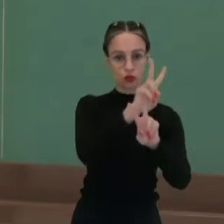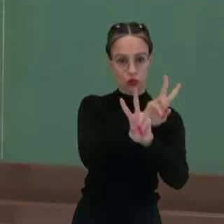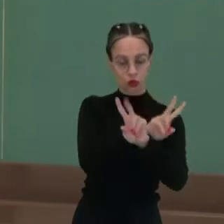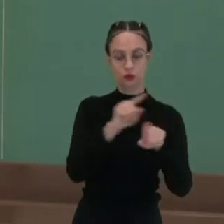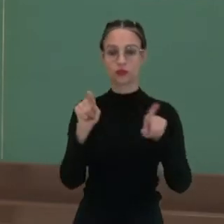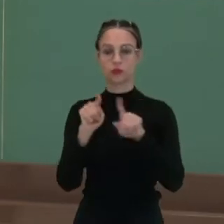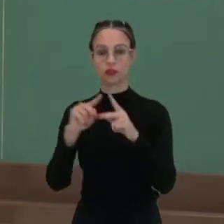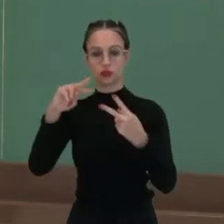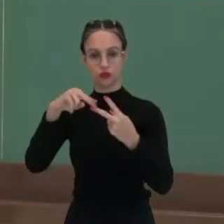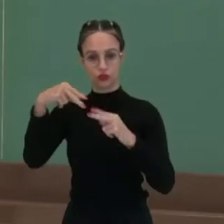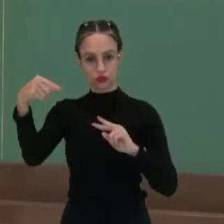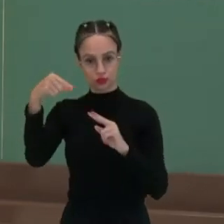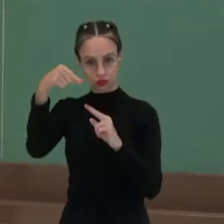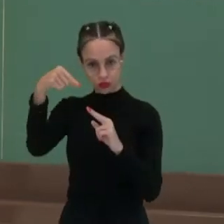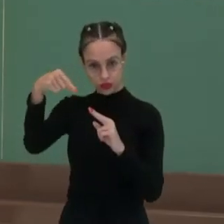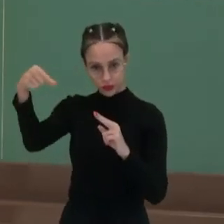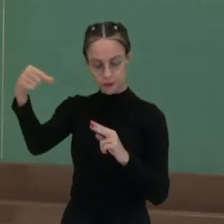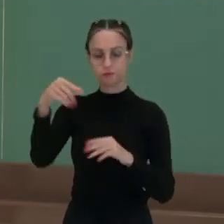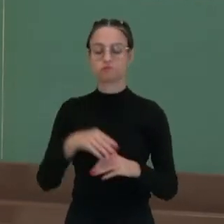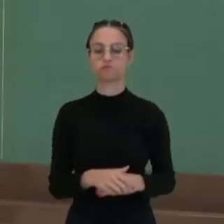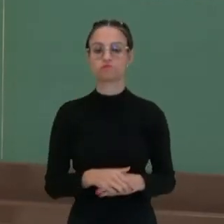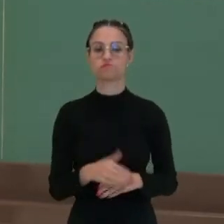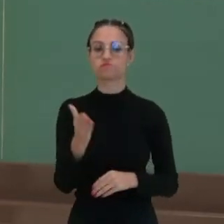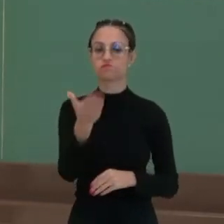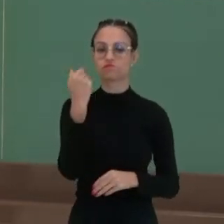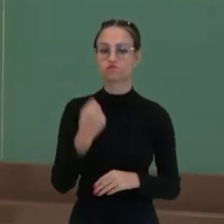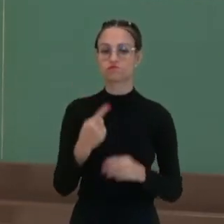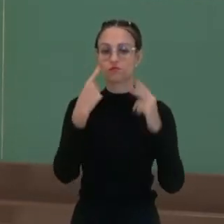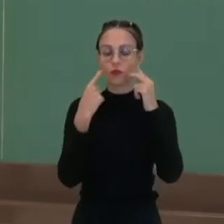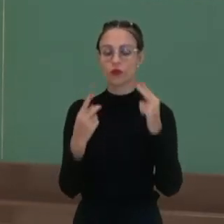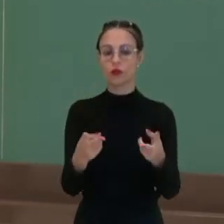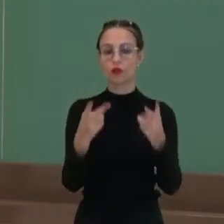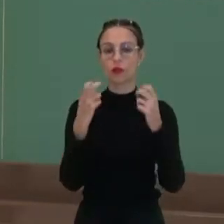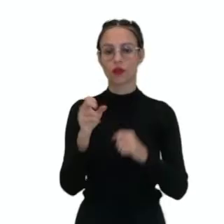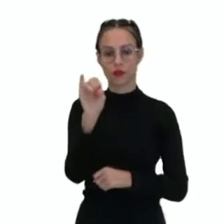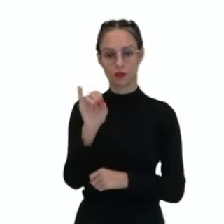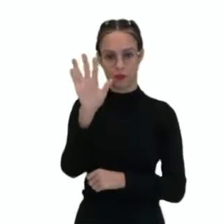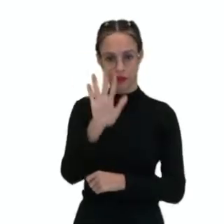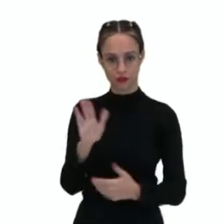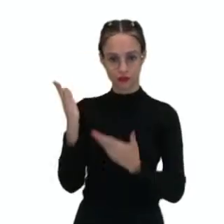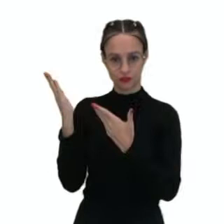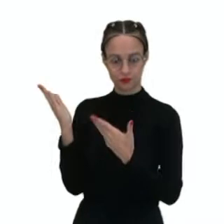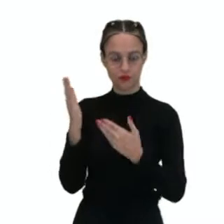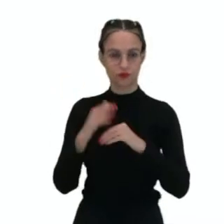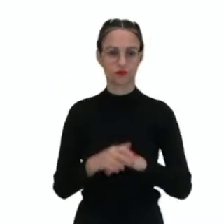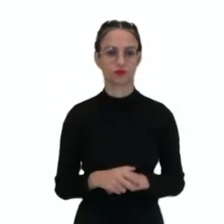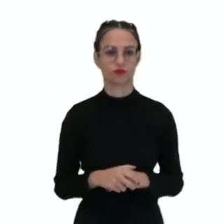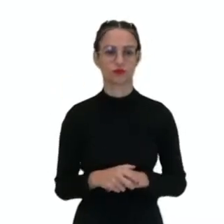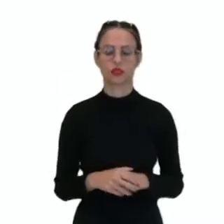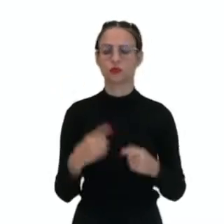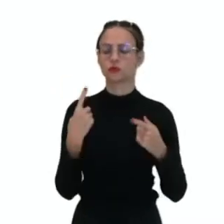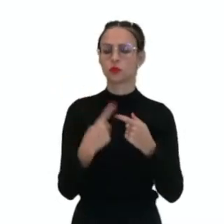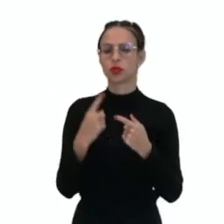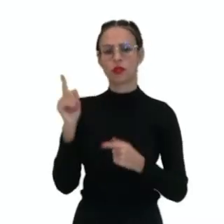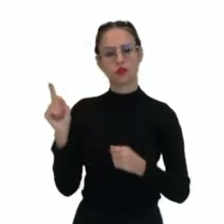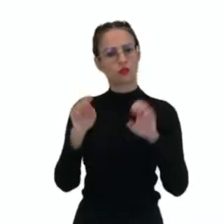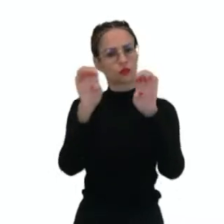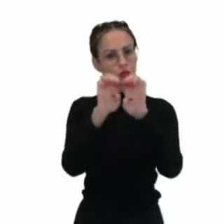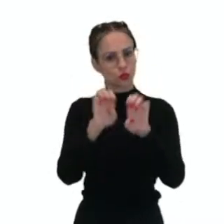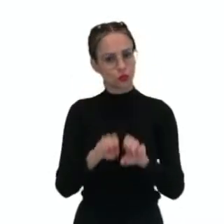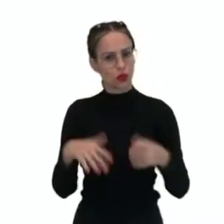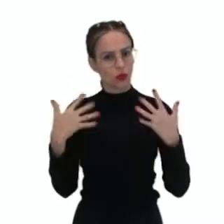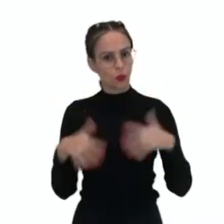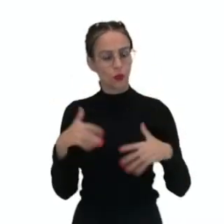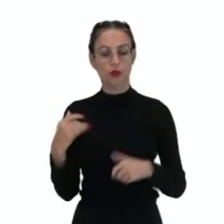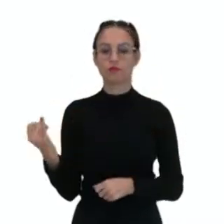de genes. Então vamos observar essa imagem aqui. Por que essa estrutura é tão